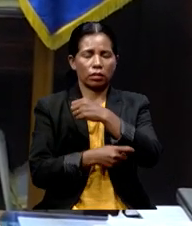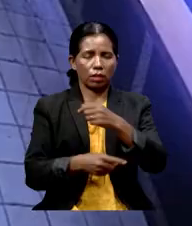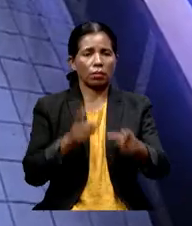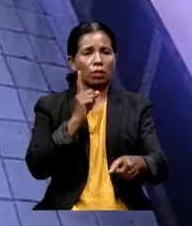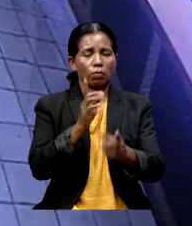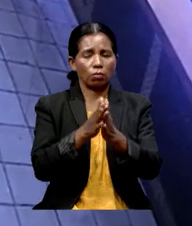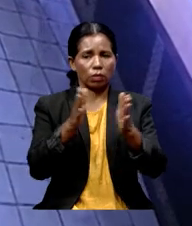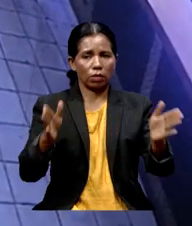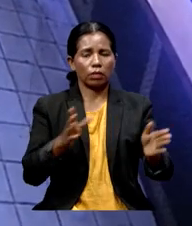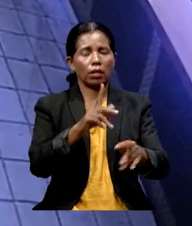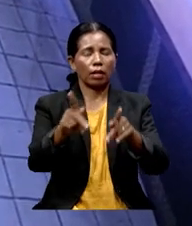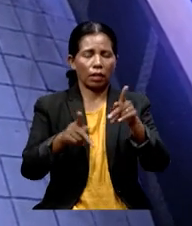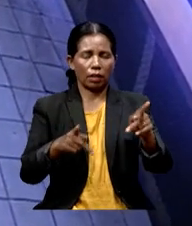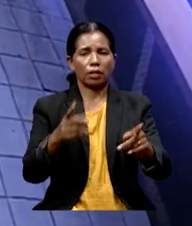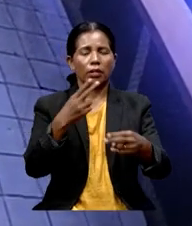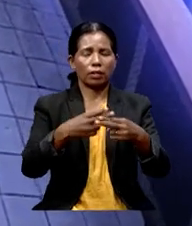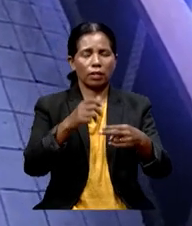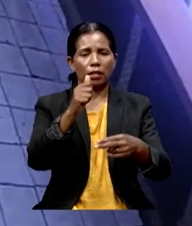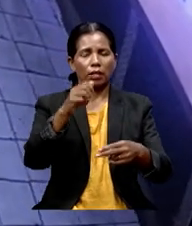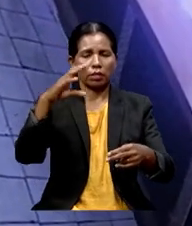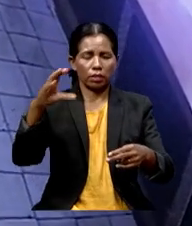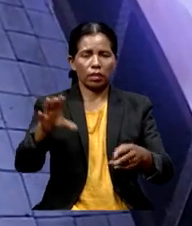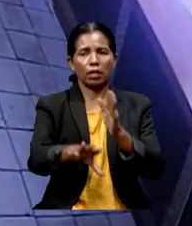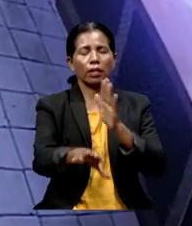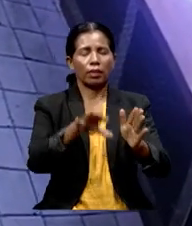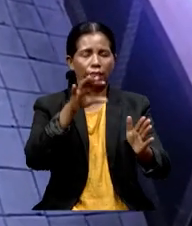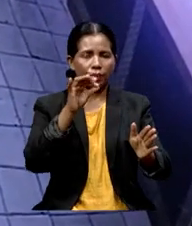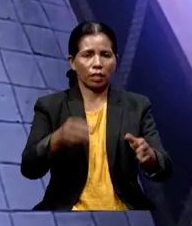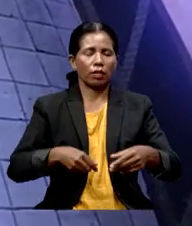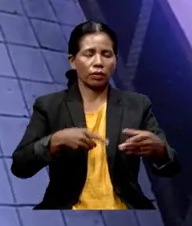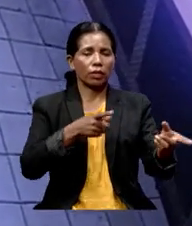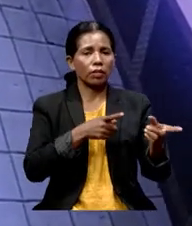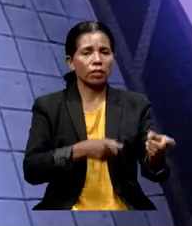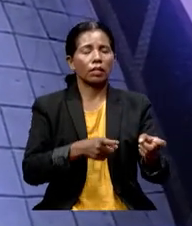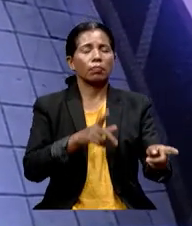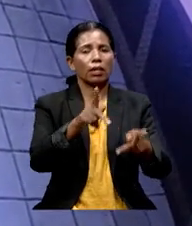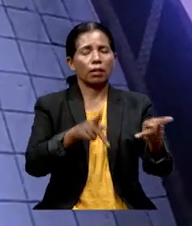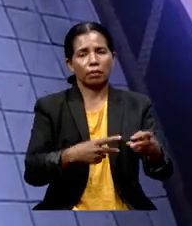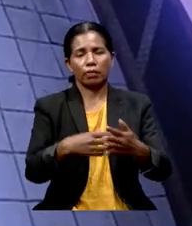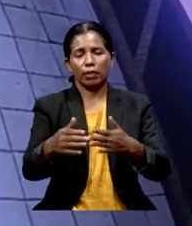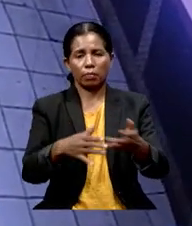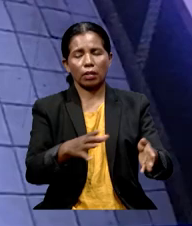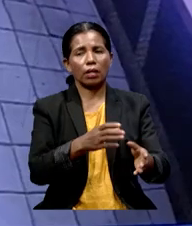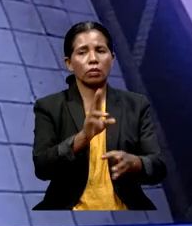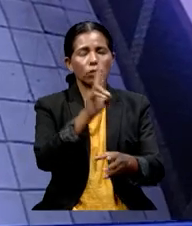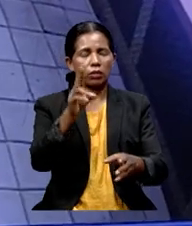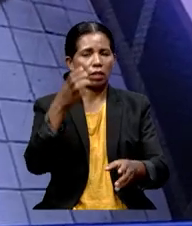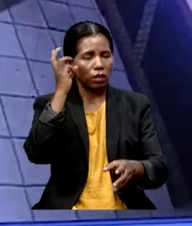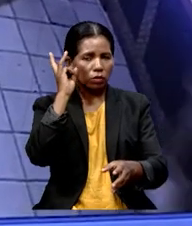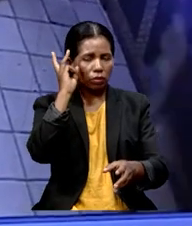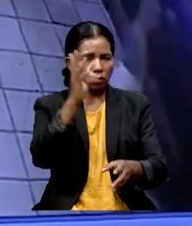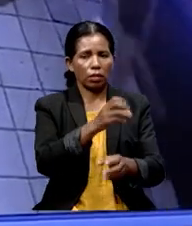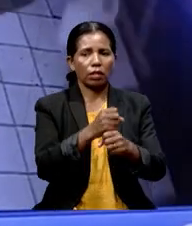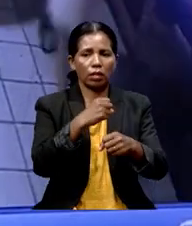berigoroso basente principal ou inicial AC, no berretan dun fo arma ba ema civil, ba inhira consumo rel alcool, no